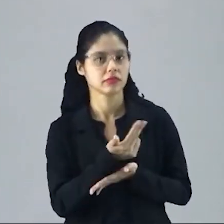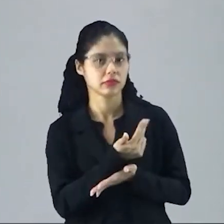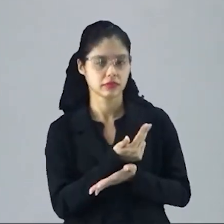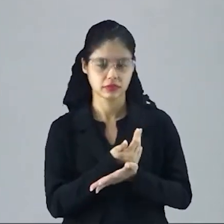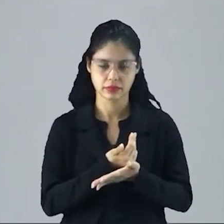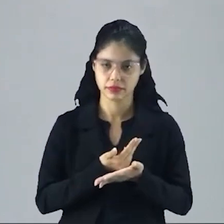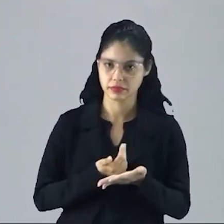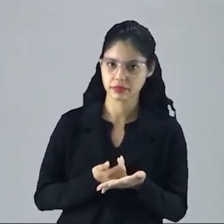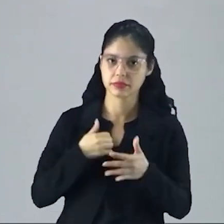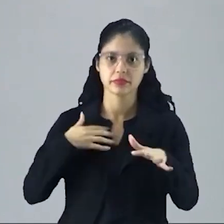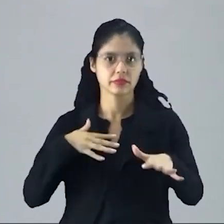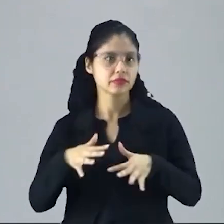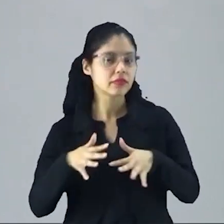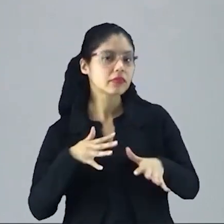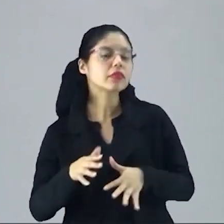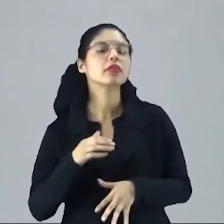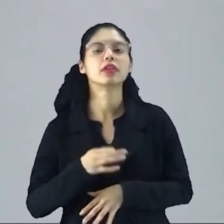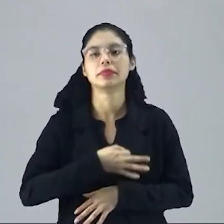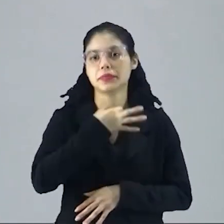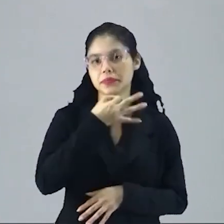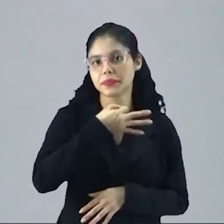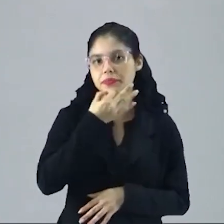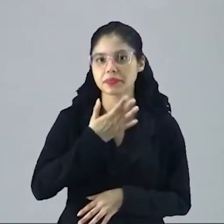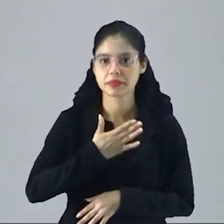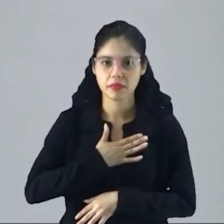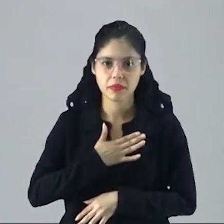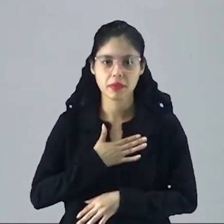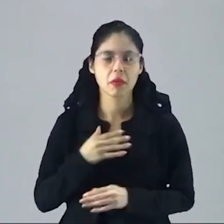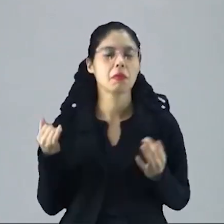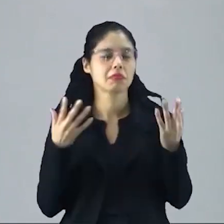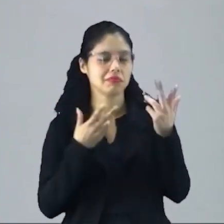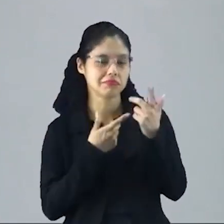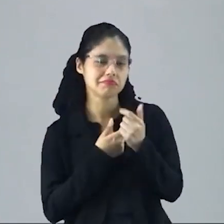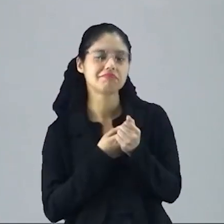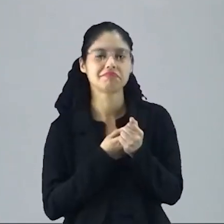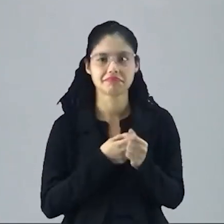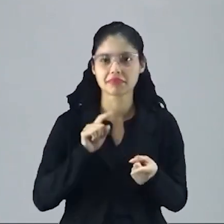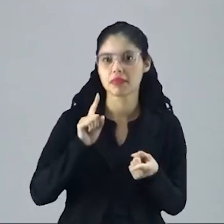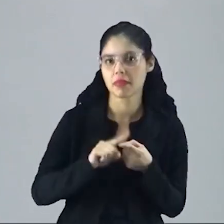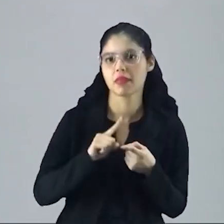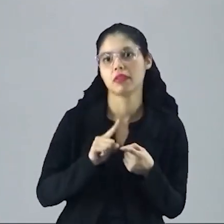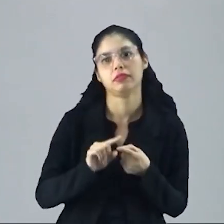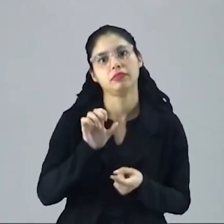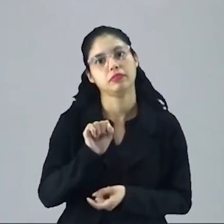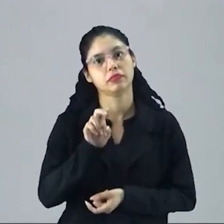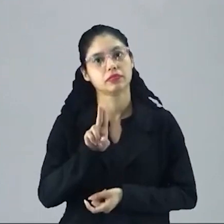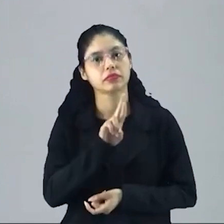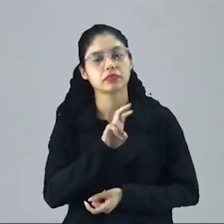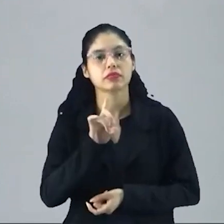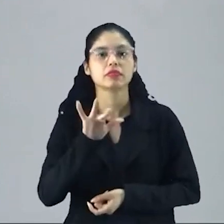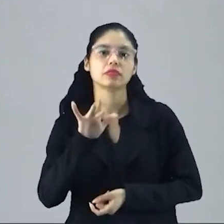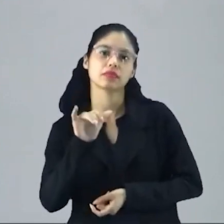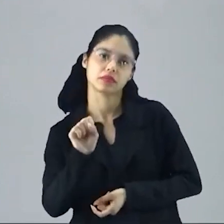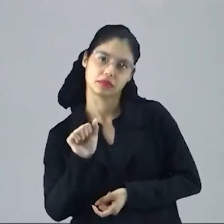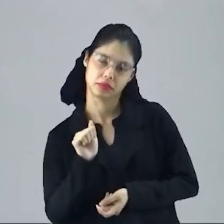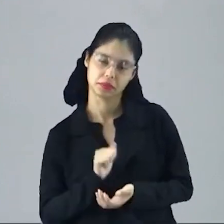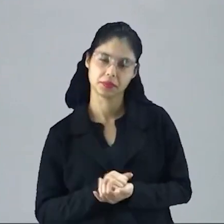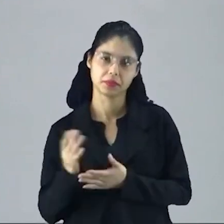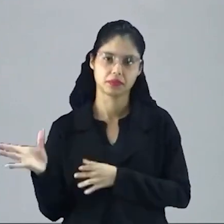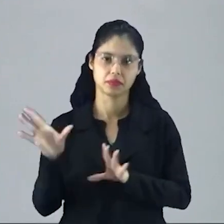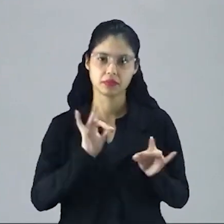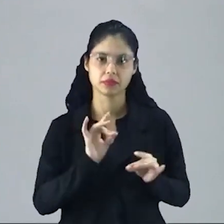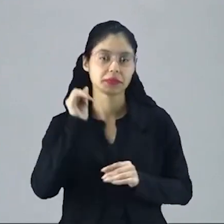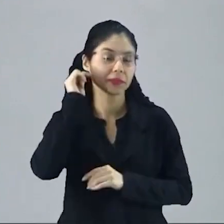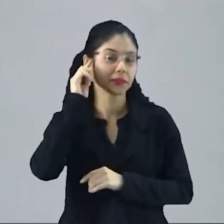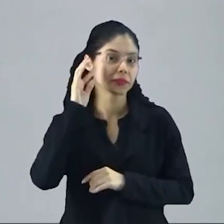artístico, que, na minha opinião, é o mais belo, né? Porque o surrealismo, essa palavra surrealismo vem